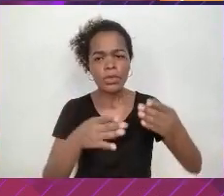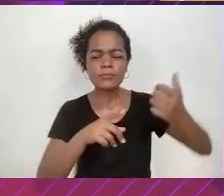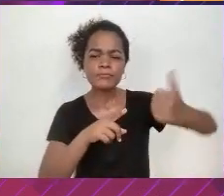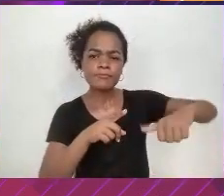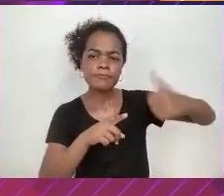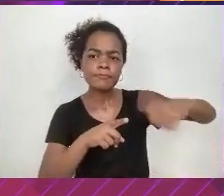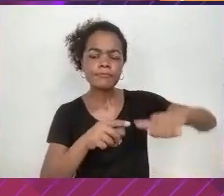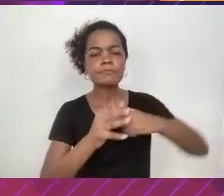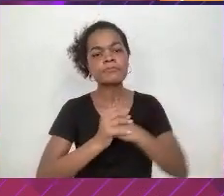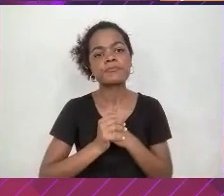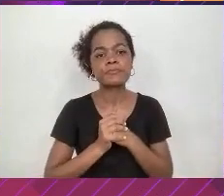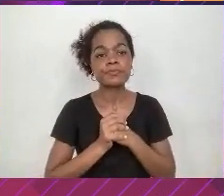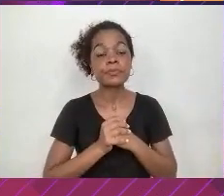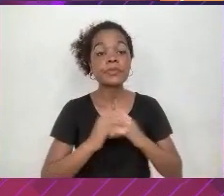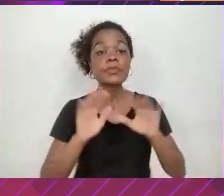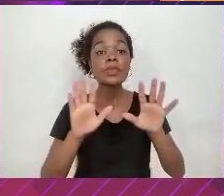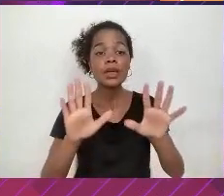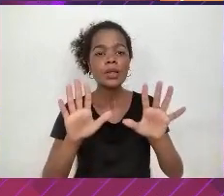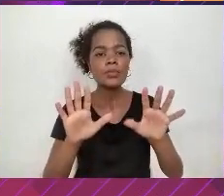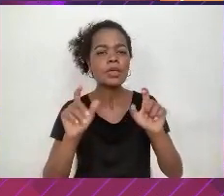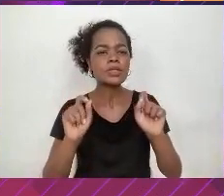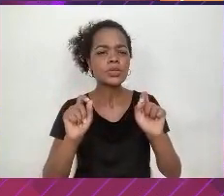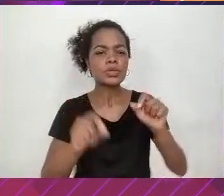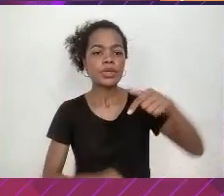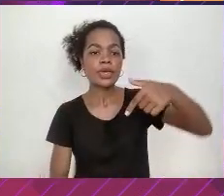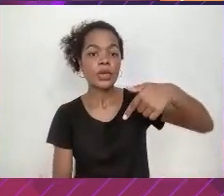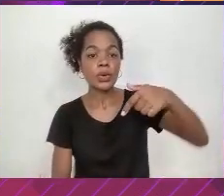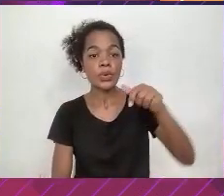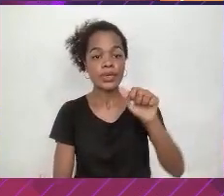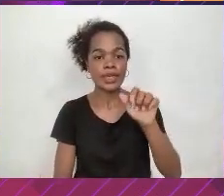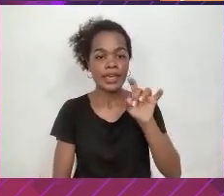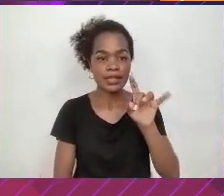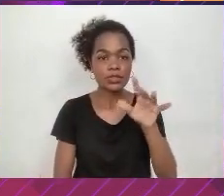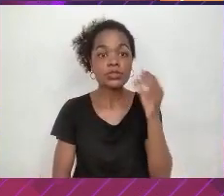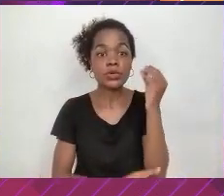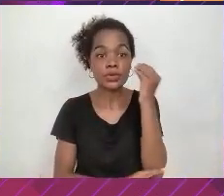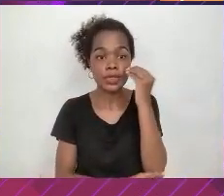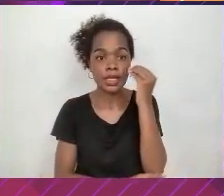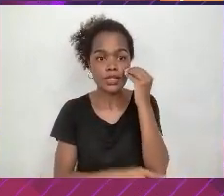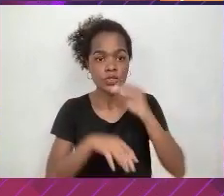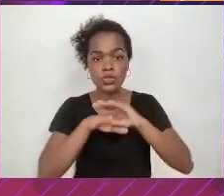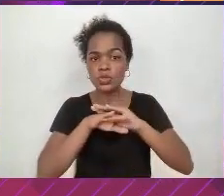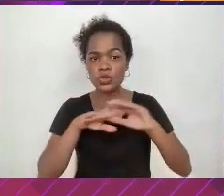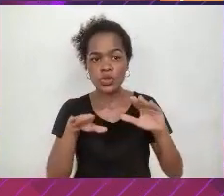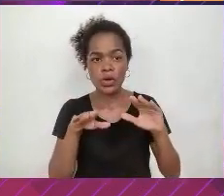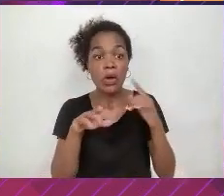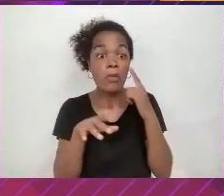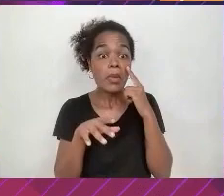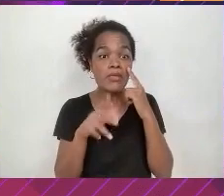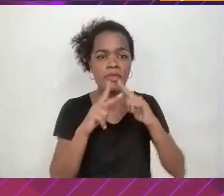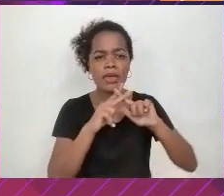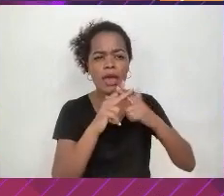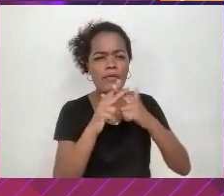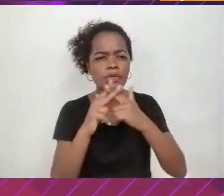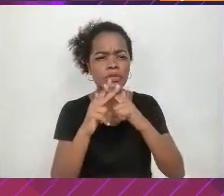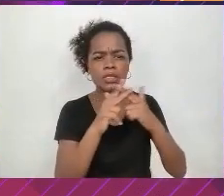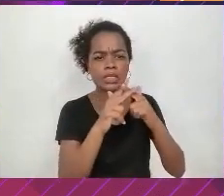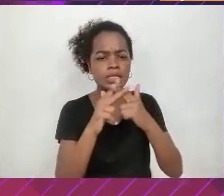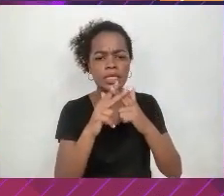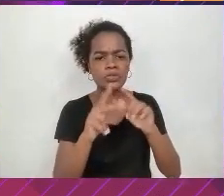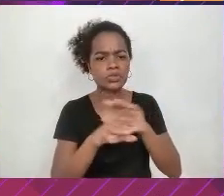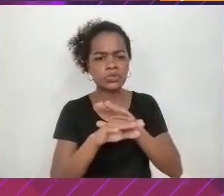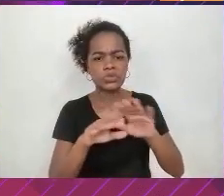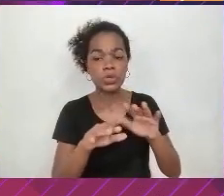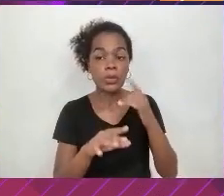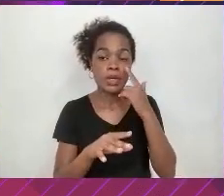integrados. Mas aí que tá, que o QA não é só um tester. Ele não está ali só para ver a funcionalidade final. Ele está ali para